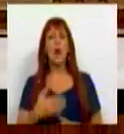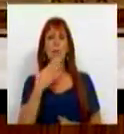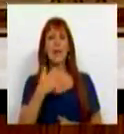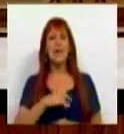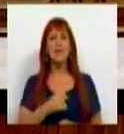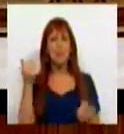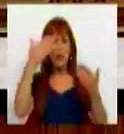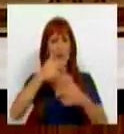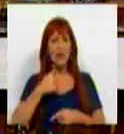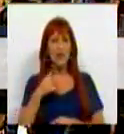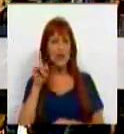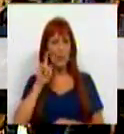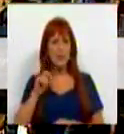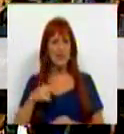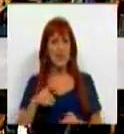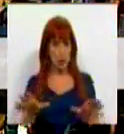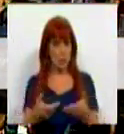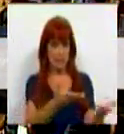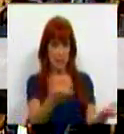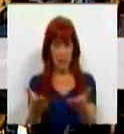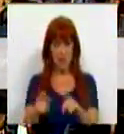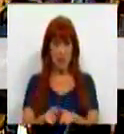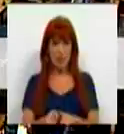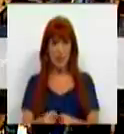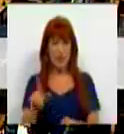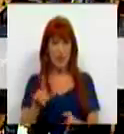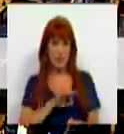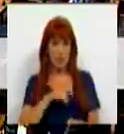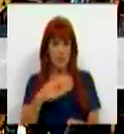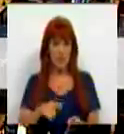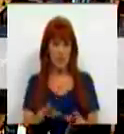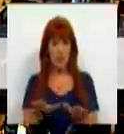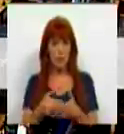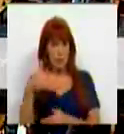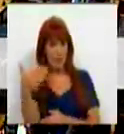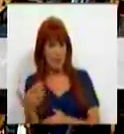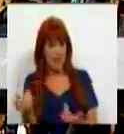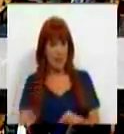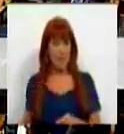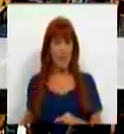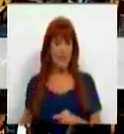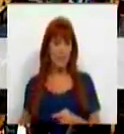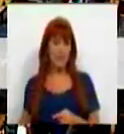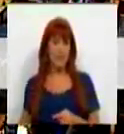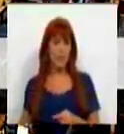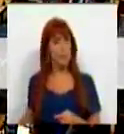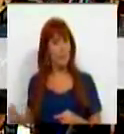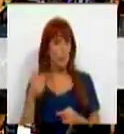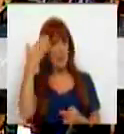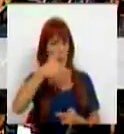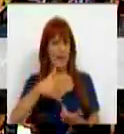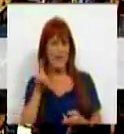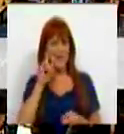Muito obrigada, muito boa noite, Sra. Presidente desta Comissão, Sr. Presidente da Primeira Comissão. Muito boa tarde, muito boa